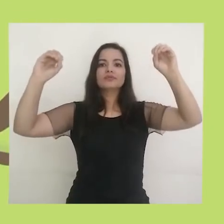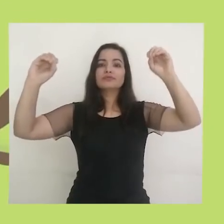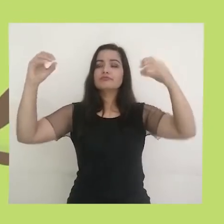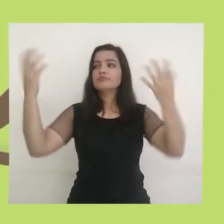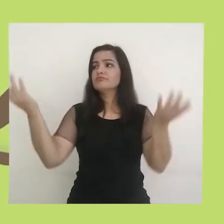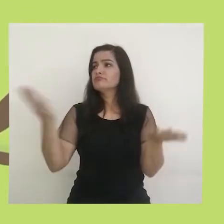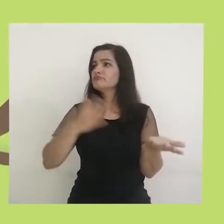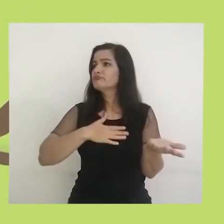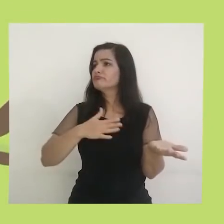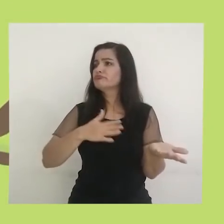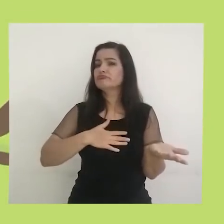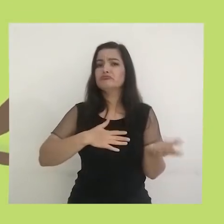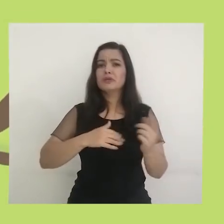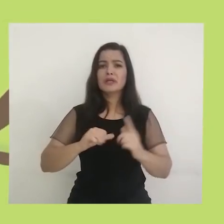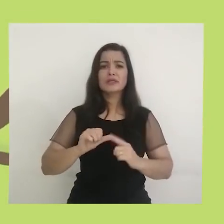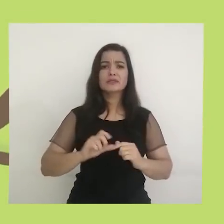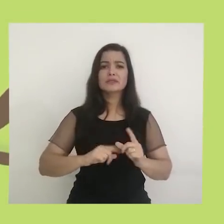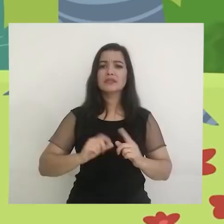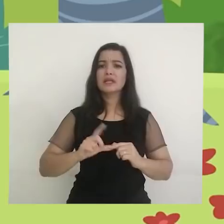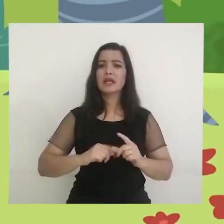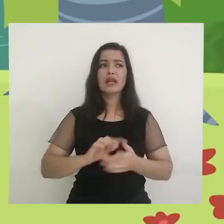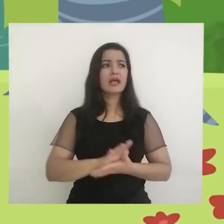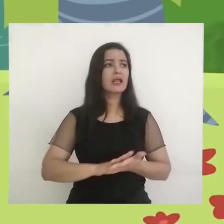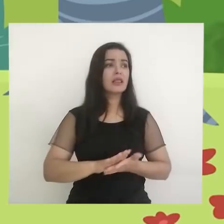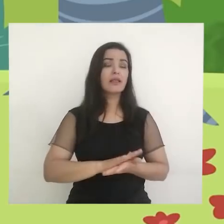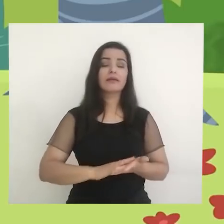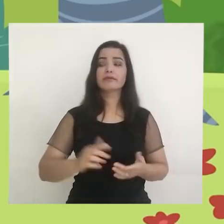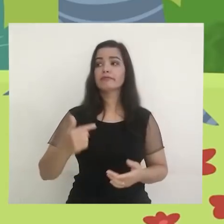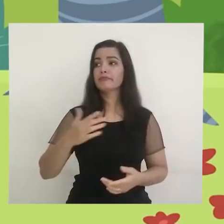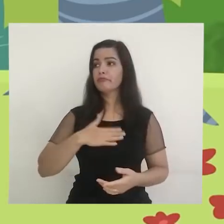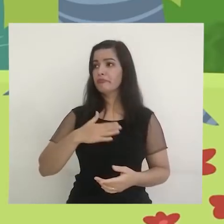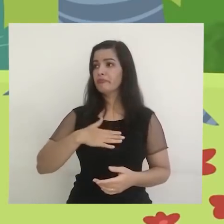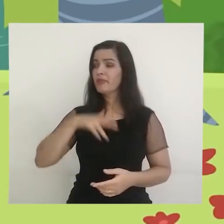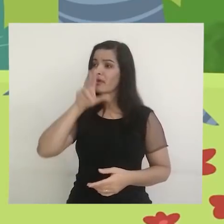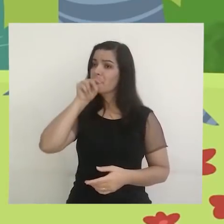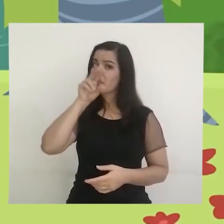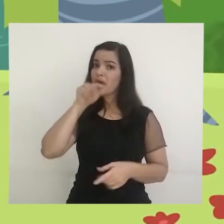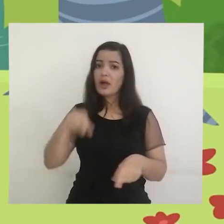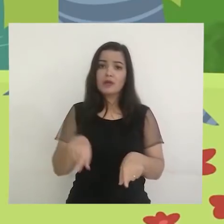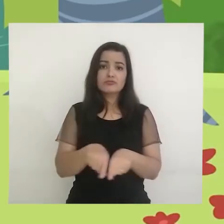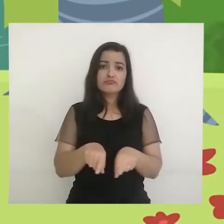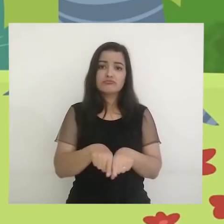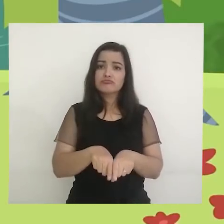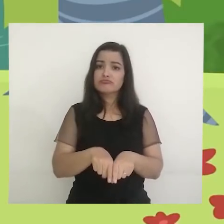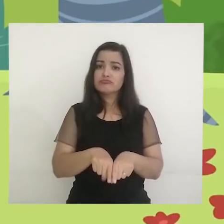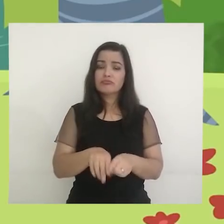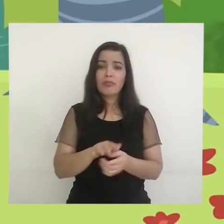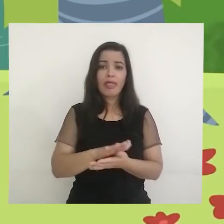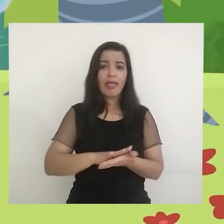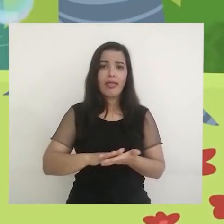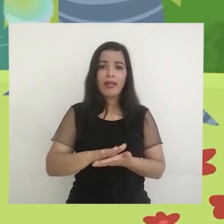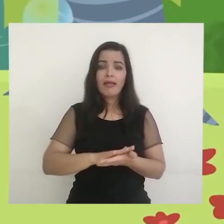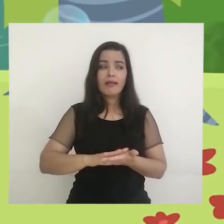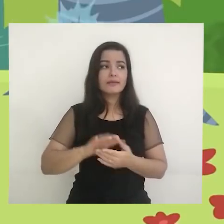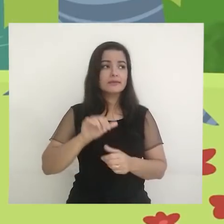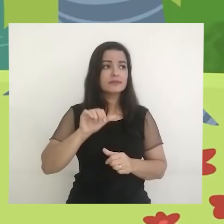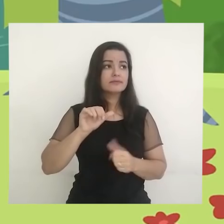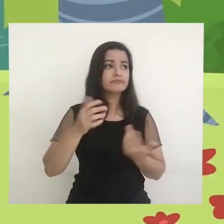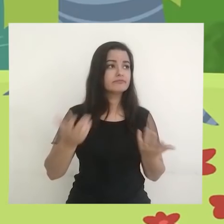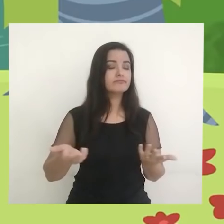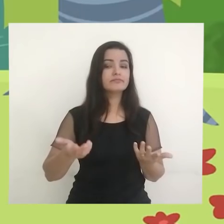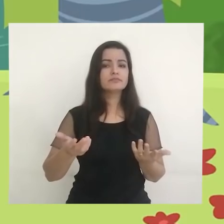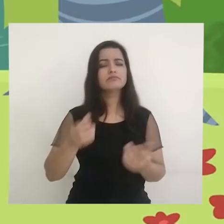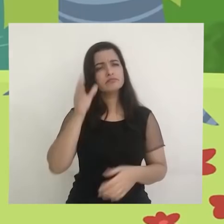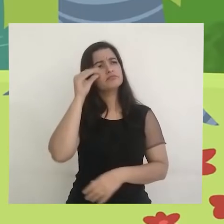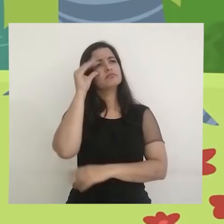Luna, as minhas não estão virando estrela. E nem as minhas estão virando patinhos. Muito